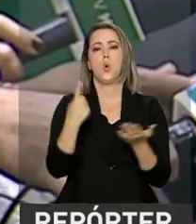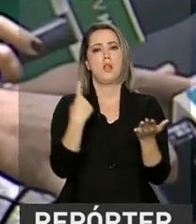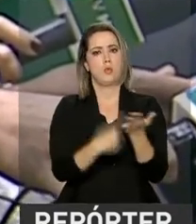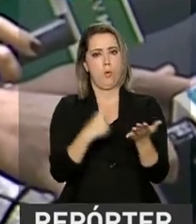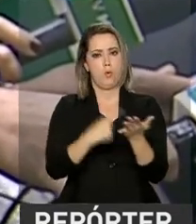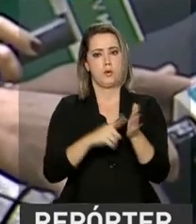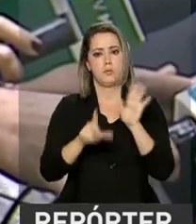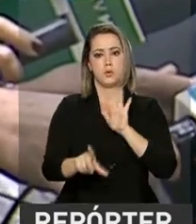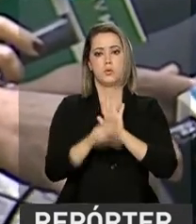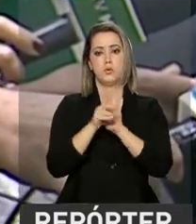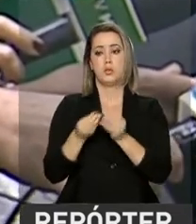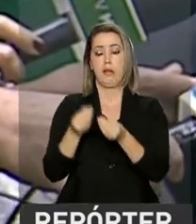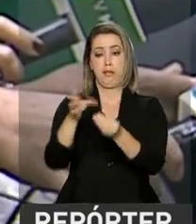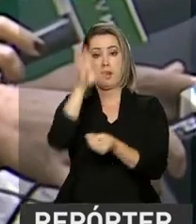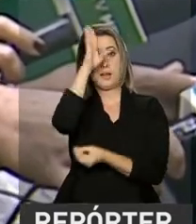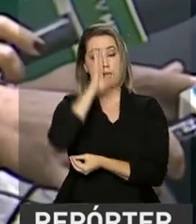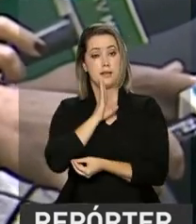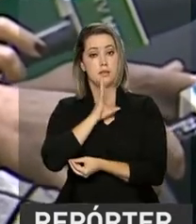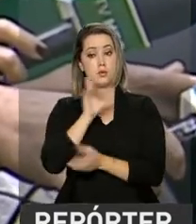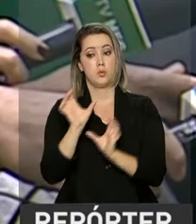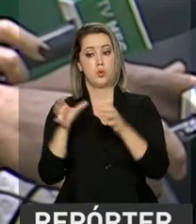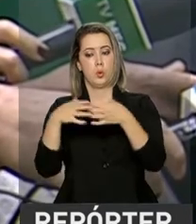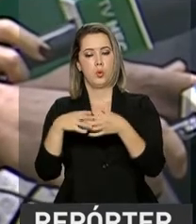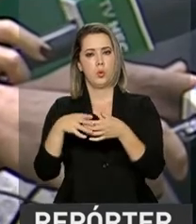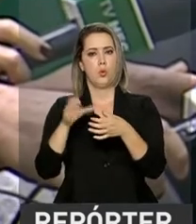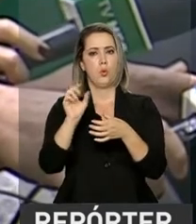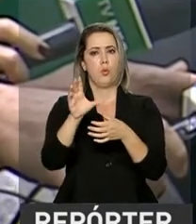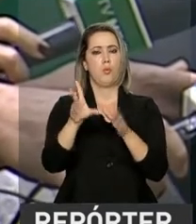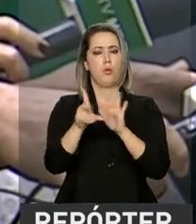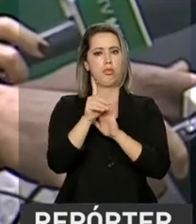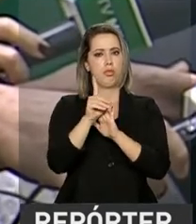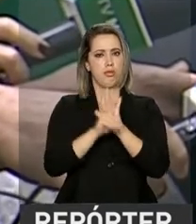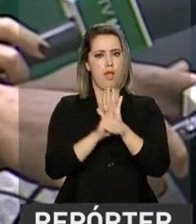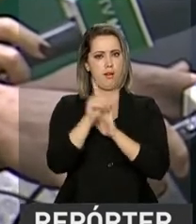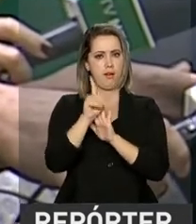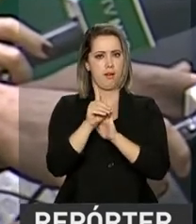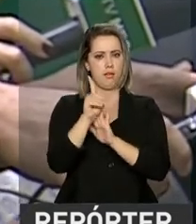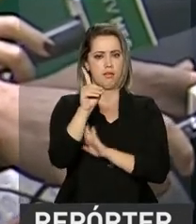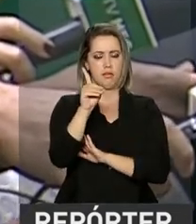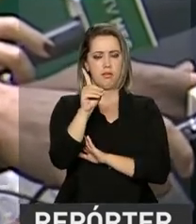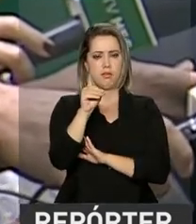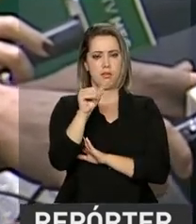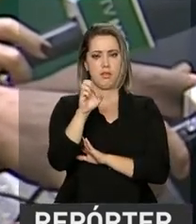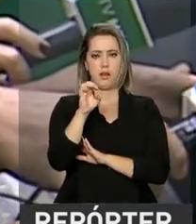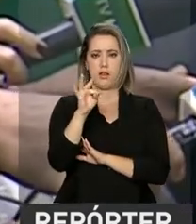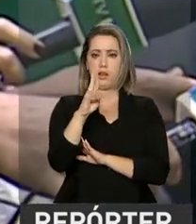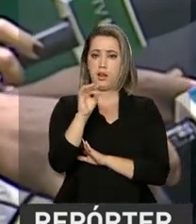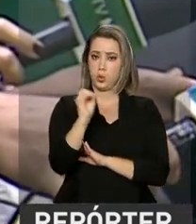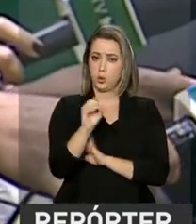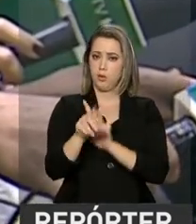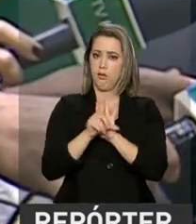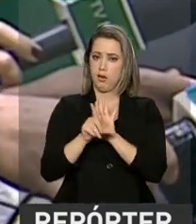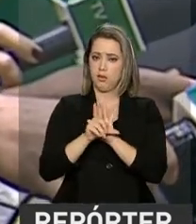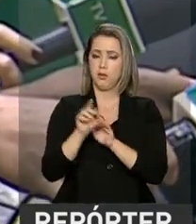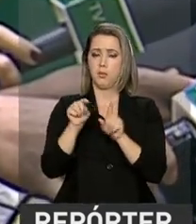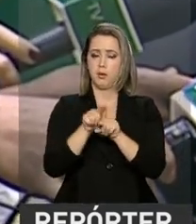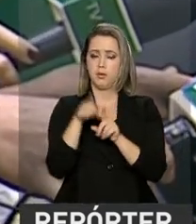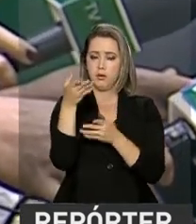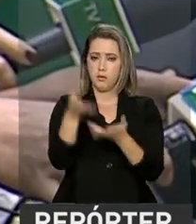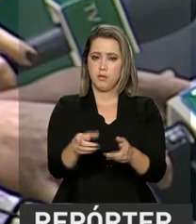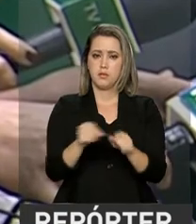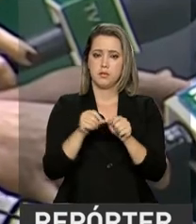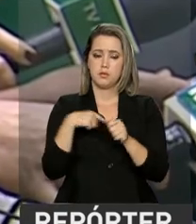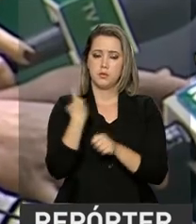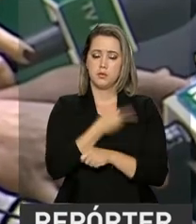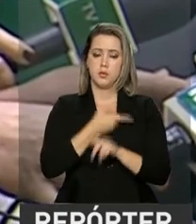que garante gratuidade tanto com relação ao decreto como a legislação ordinária e fazendo com que